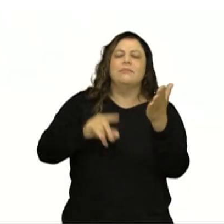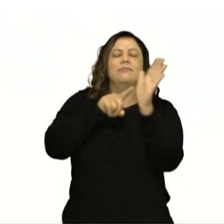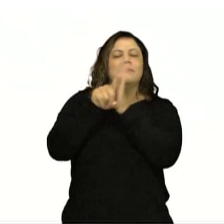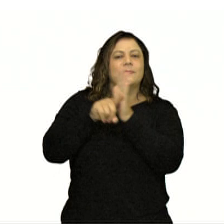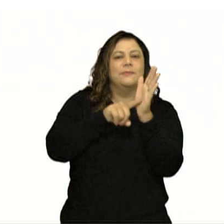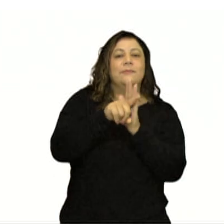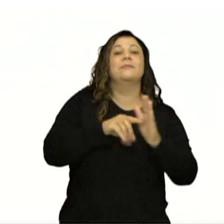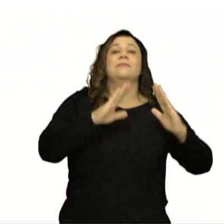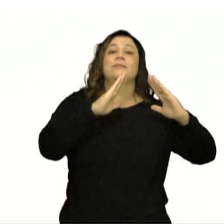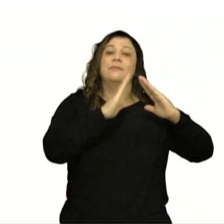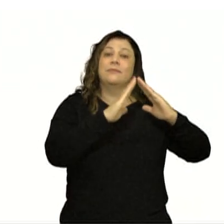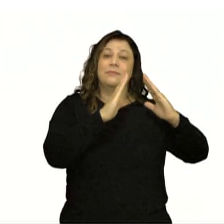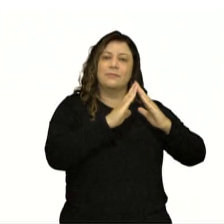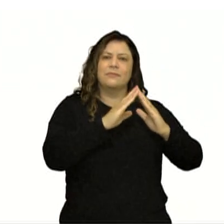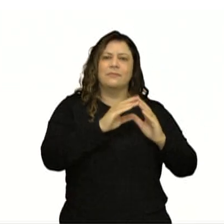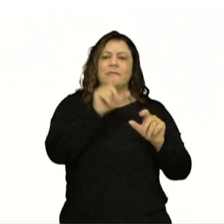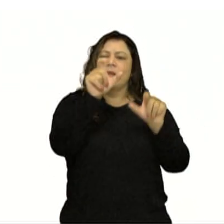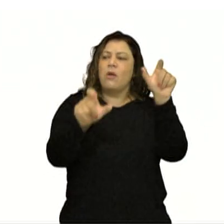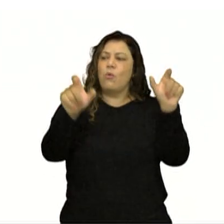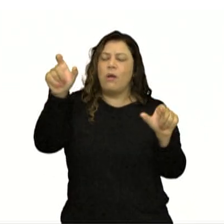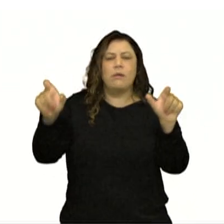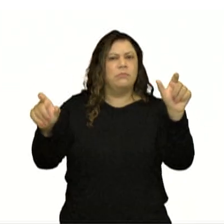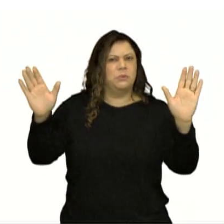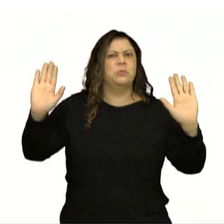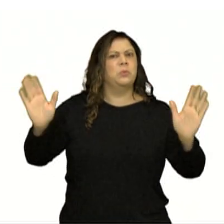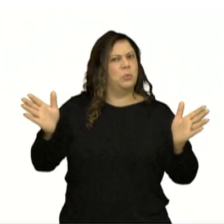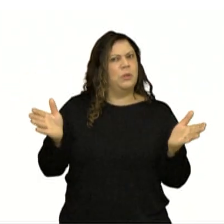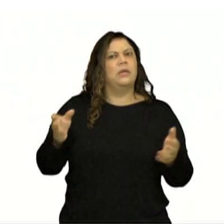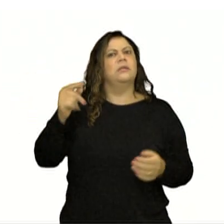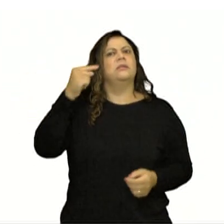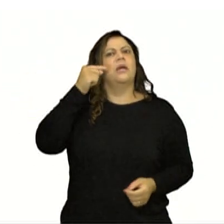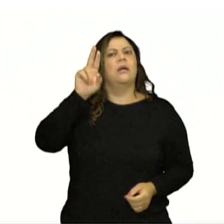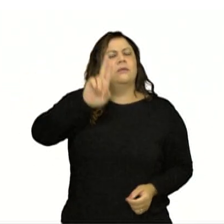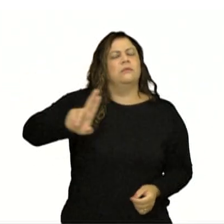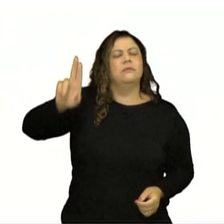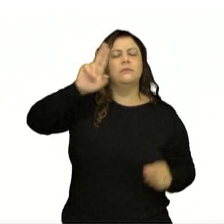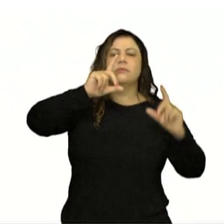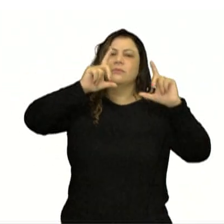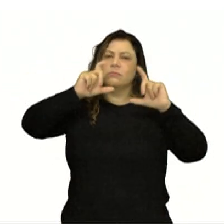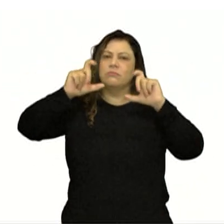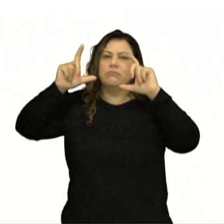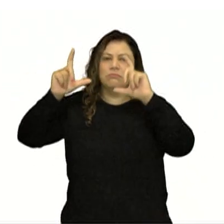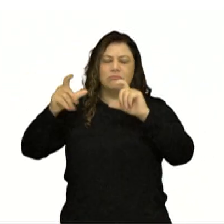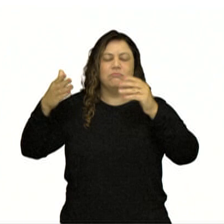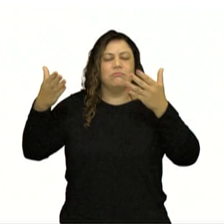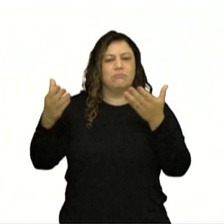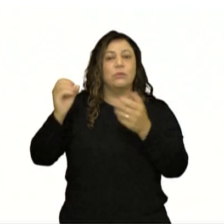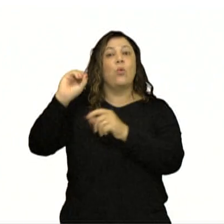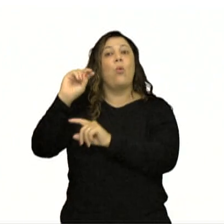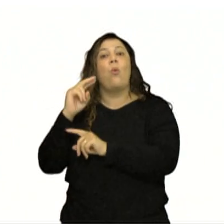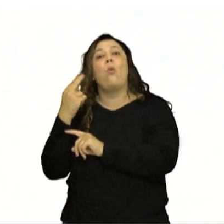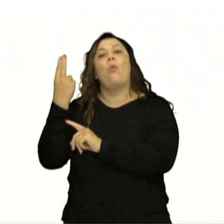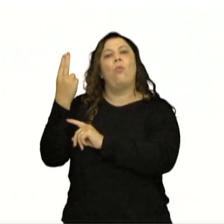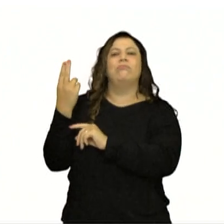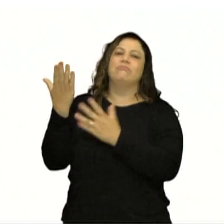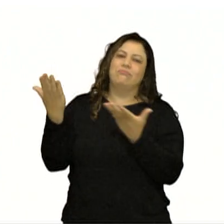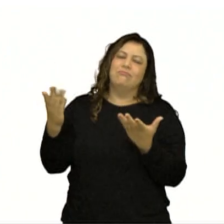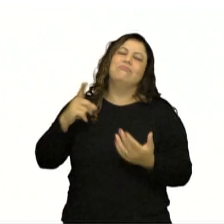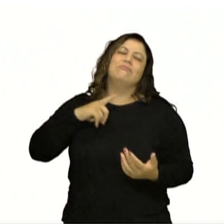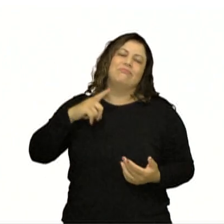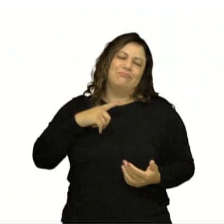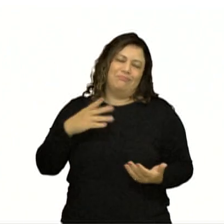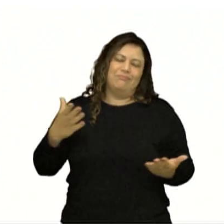aí na sua casa se algum membro da sua família já utilizou uma câmera fotográfica analógica ou se alguém ainda tem